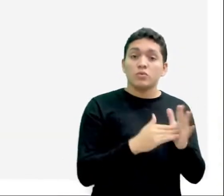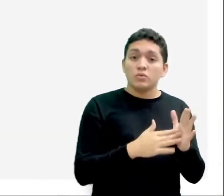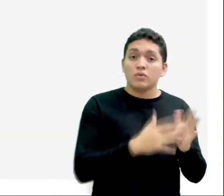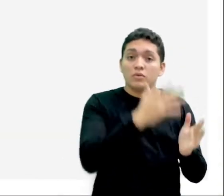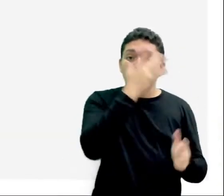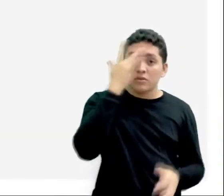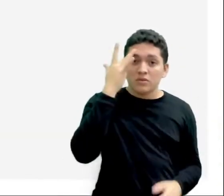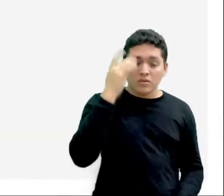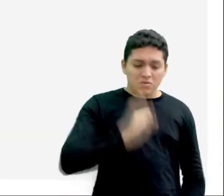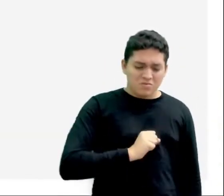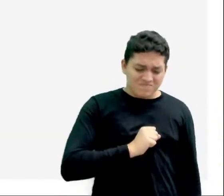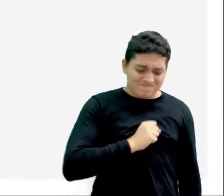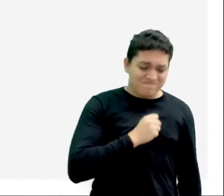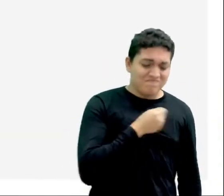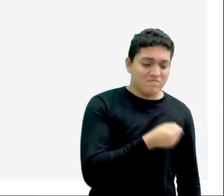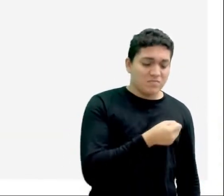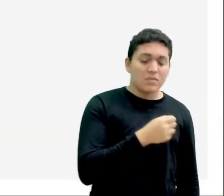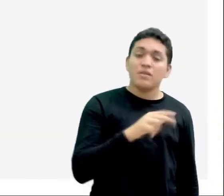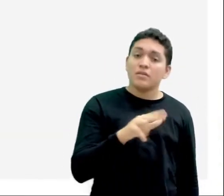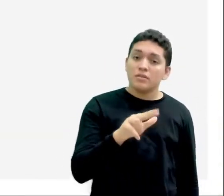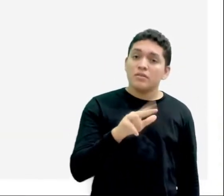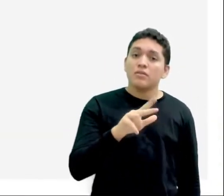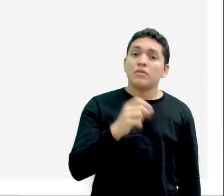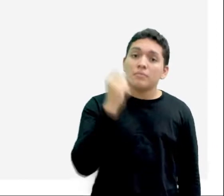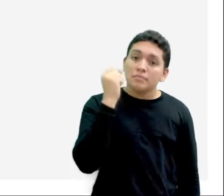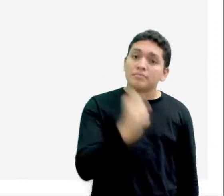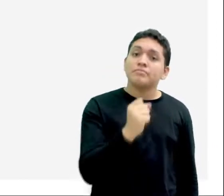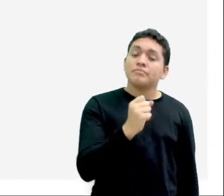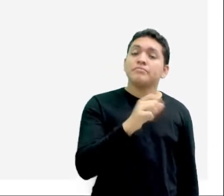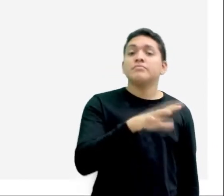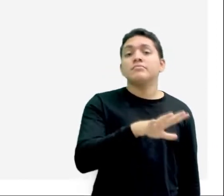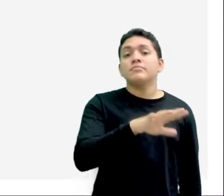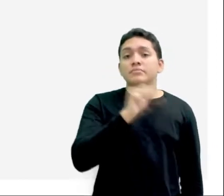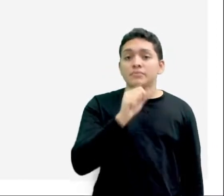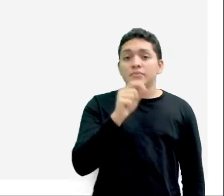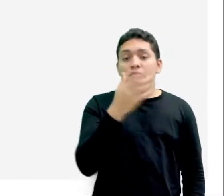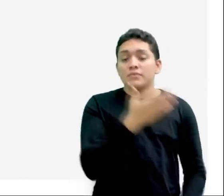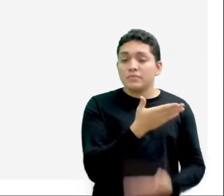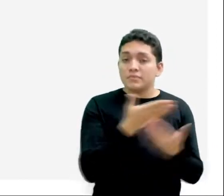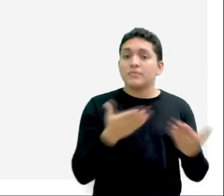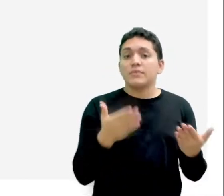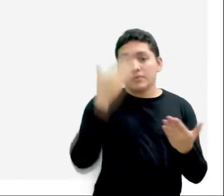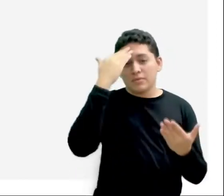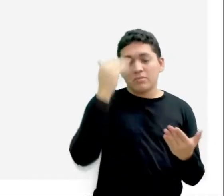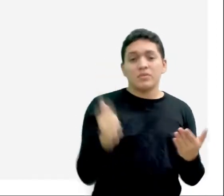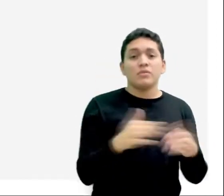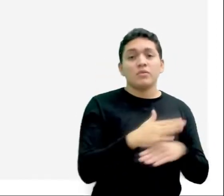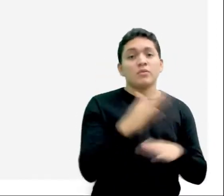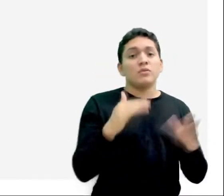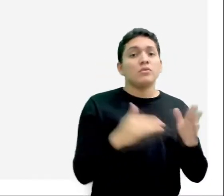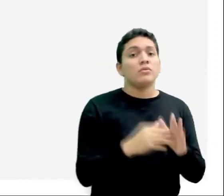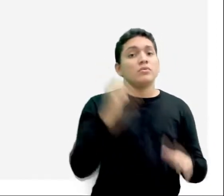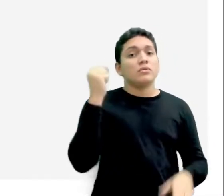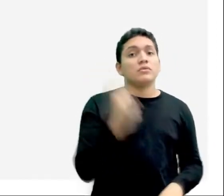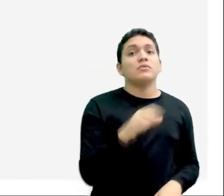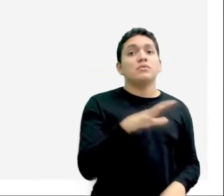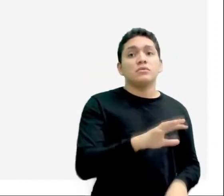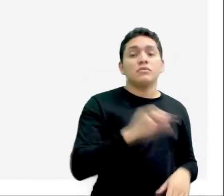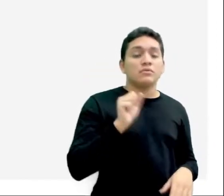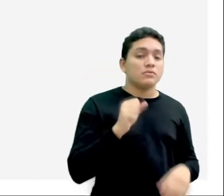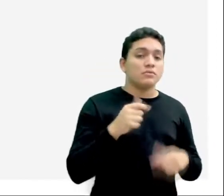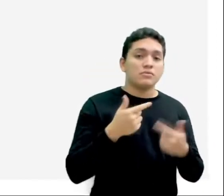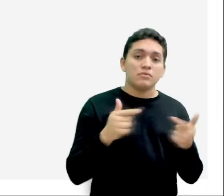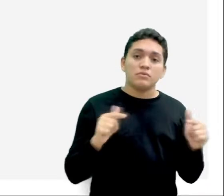que odeia o seu irmão é assassino, e vocês sabem que todo assassino não tem a vida